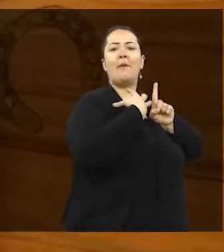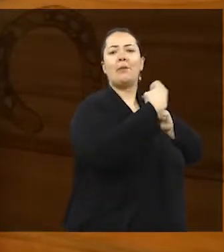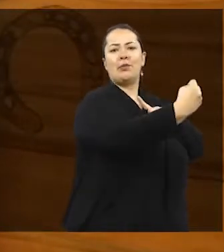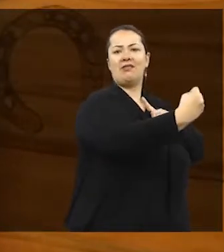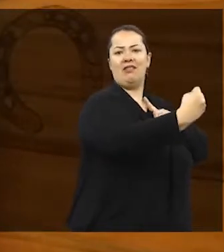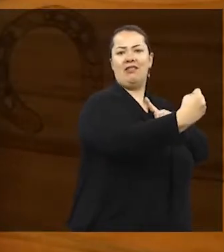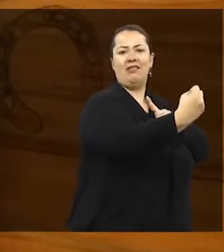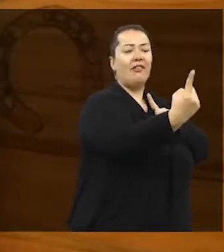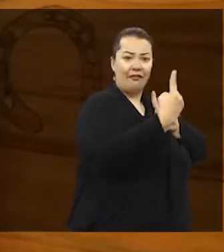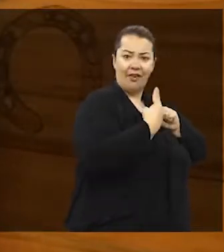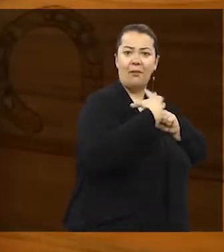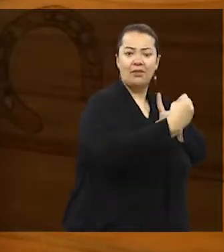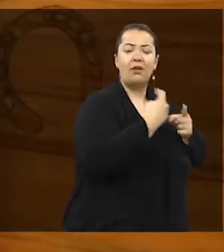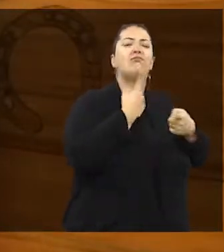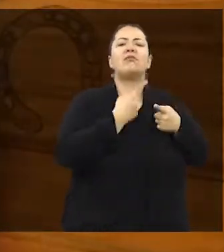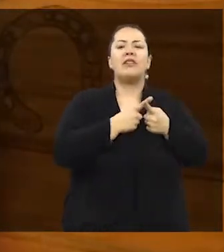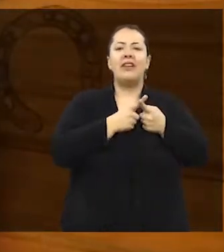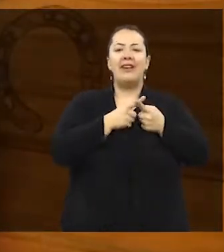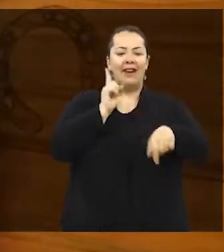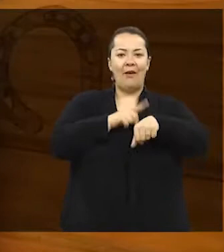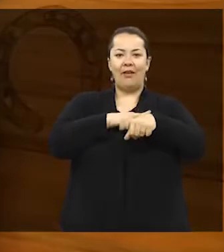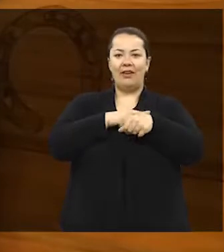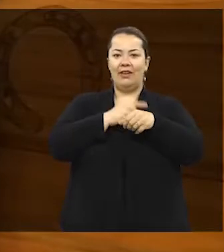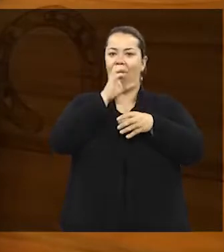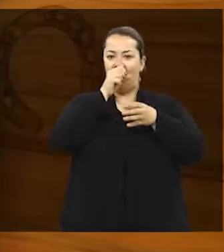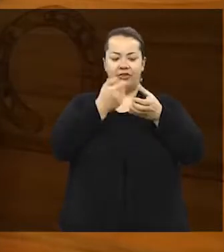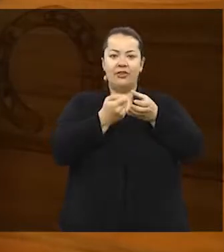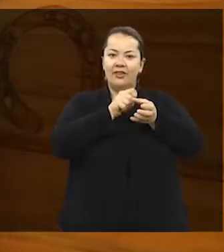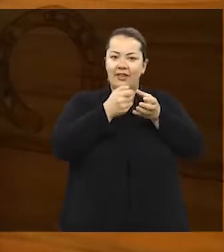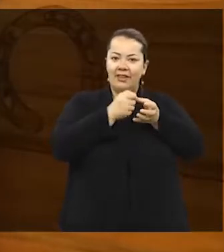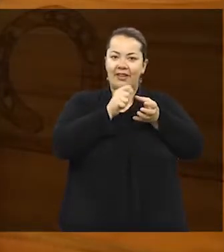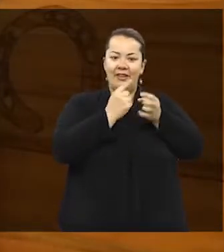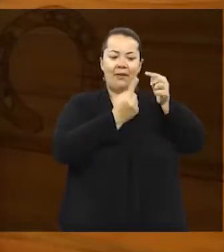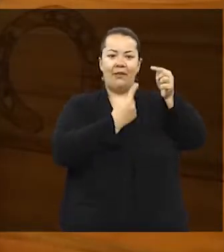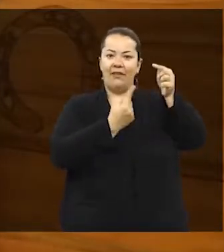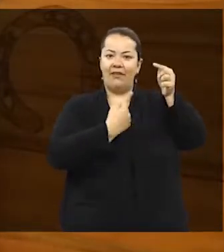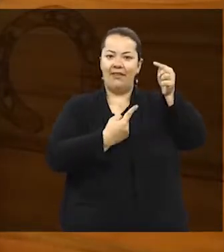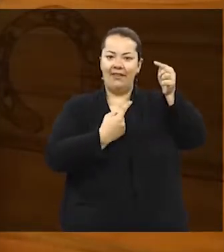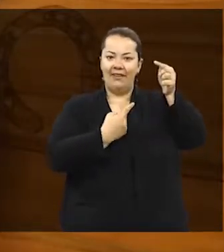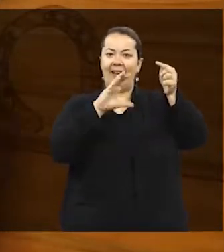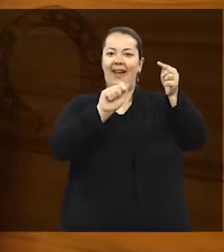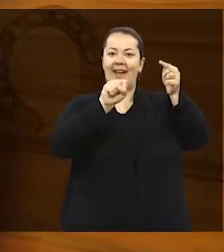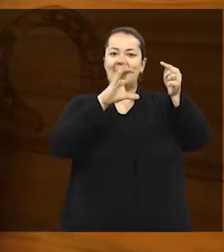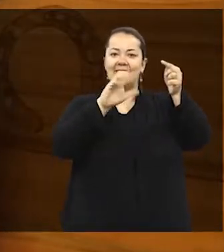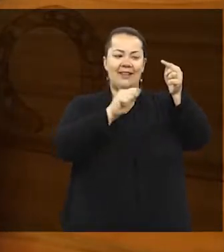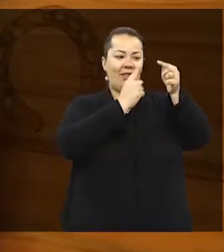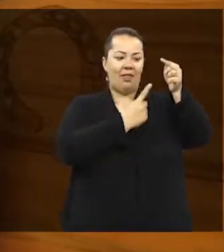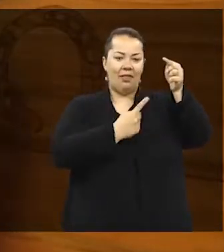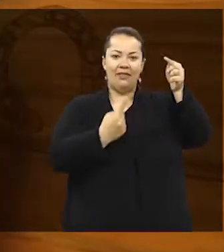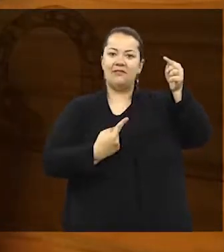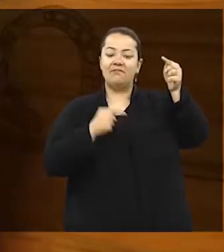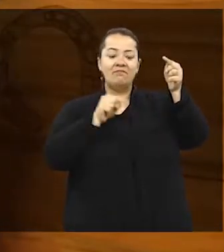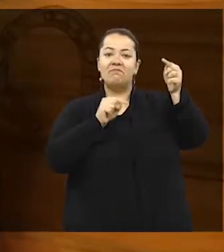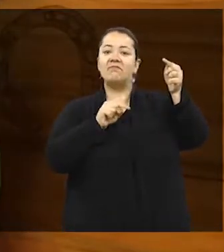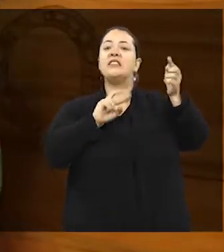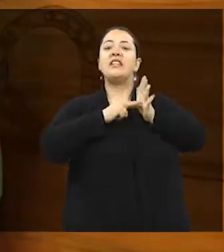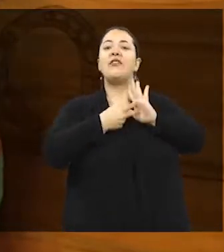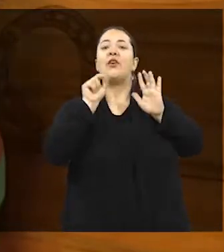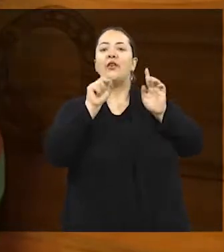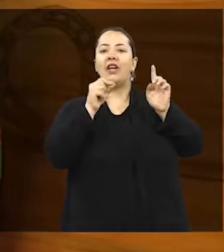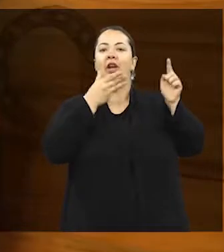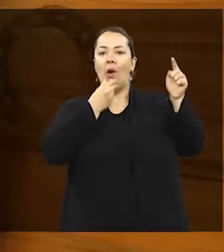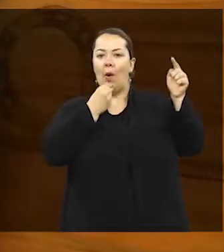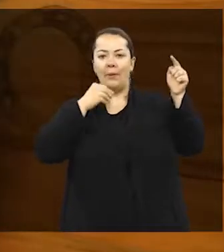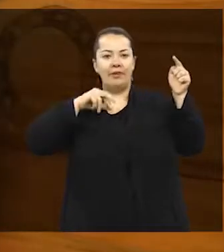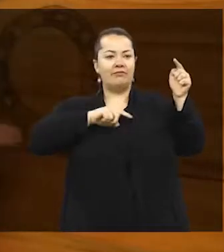laranja significa vem buscar-me, pois quando descascamos uma laranja, a casca forma um